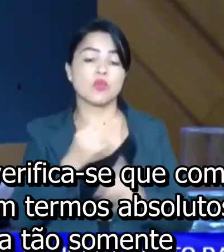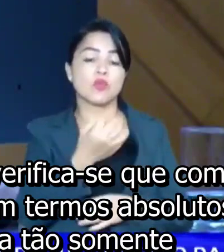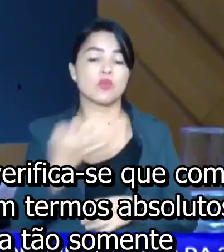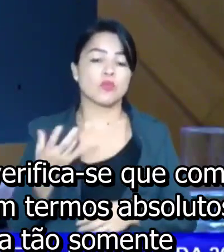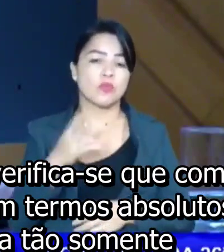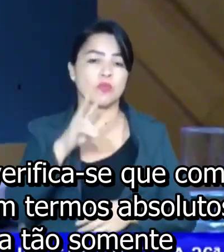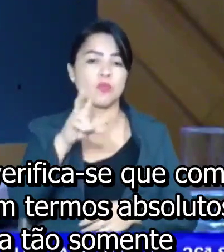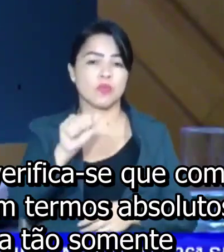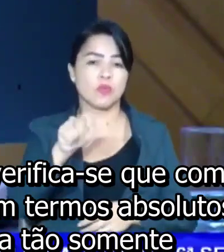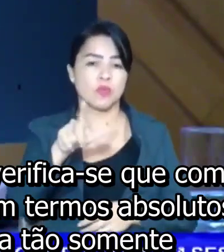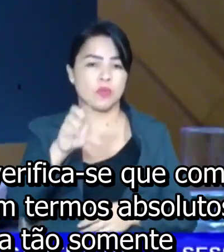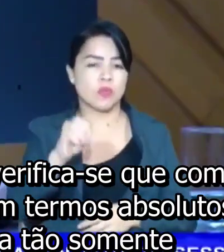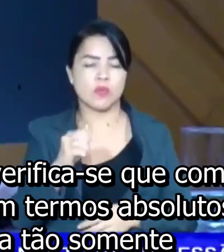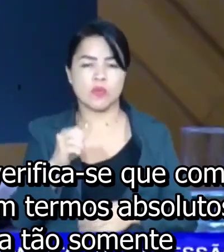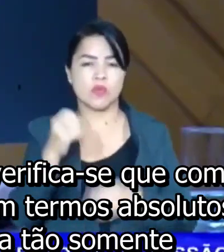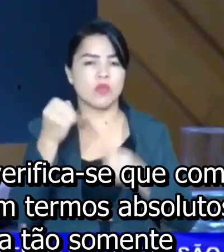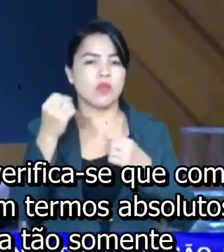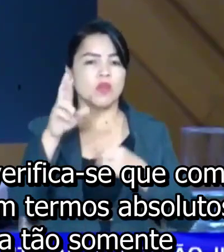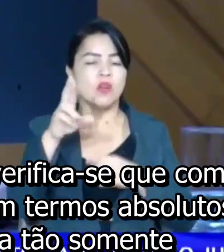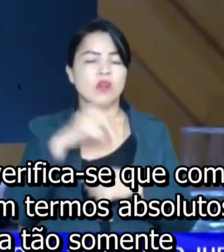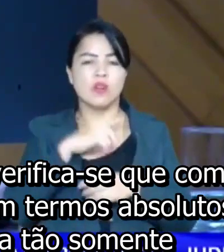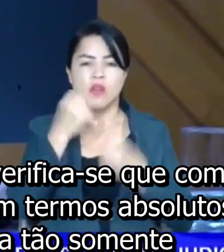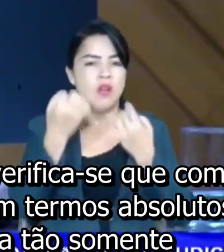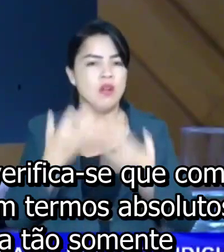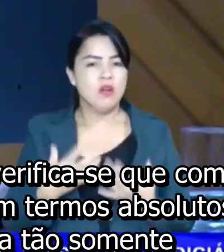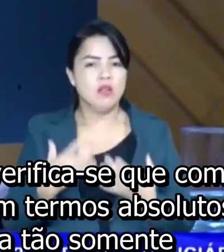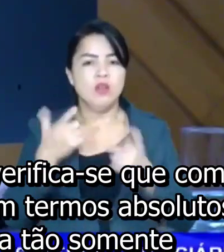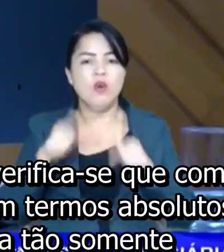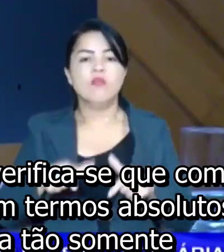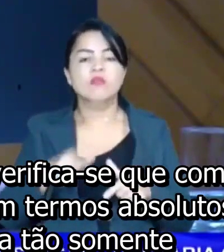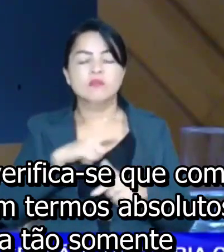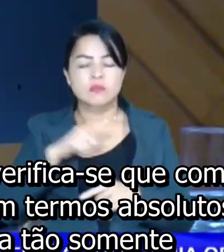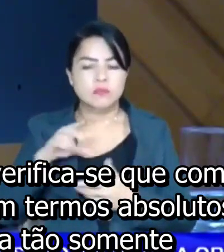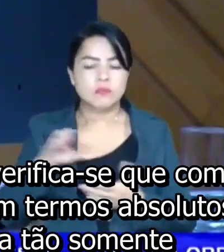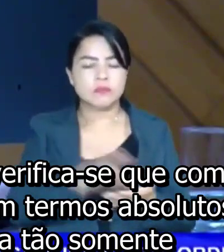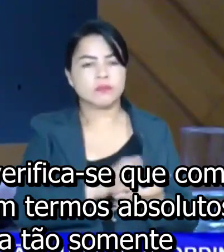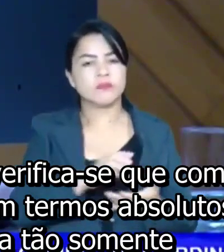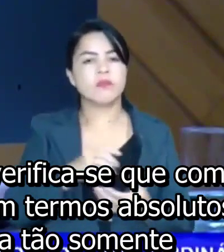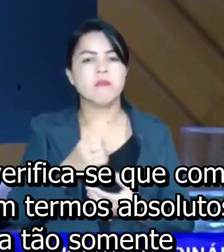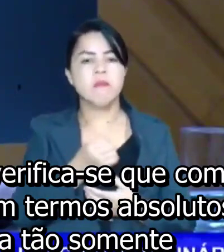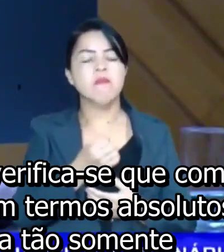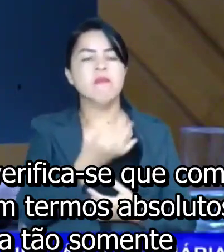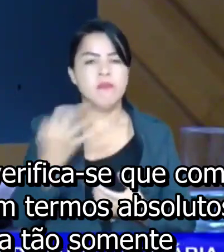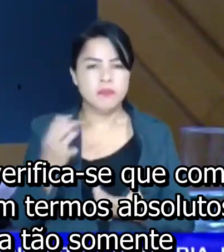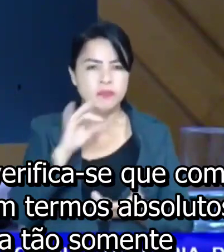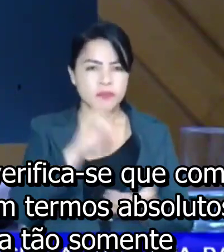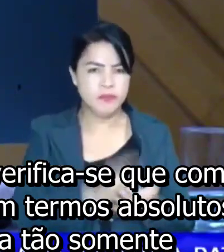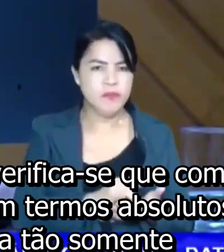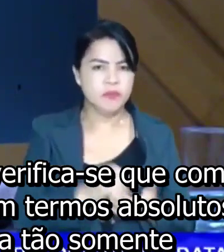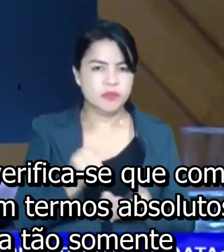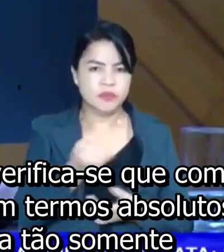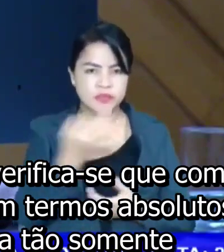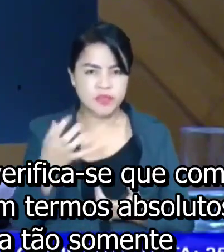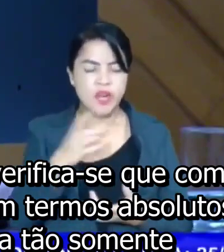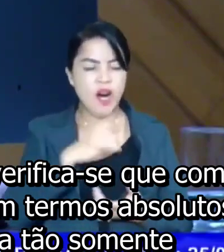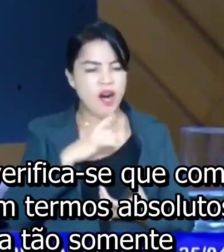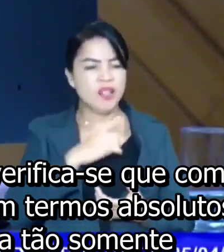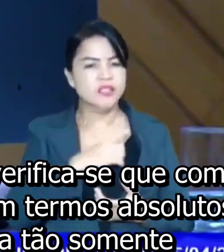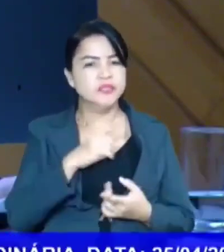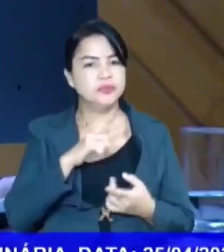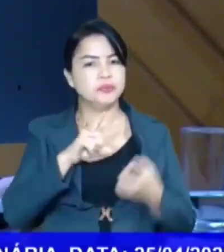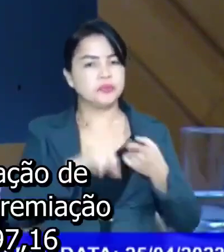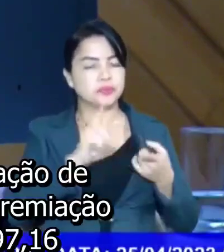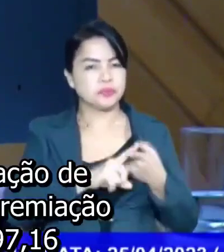cuja comprovação não ficou esclarecida, seja, em termos absolutos, uma quantia expressiva, equivale em termos percentuais a